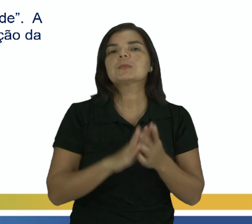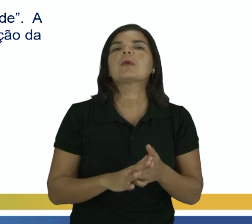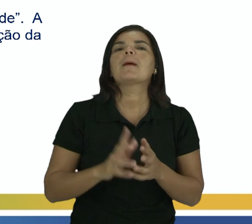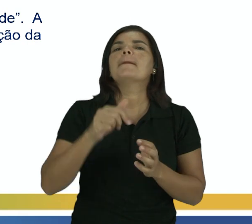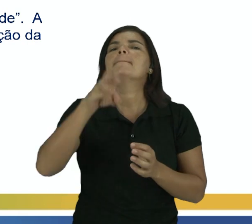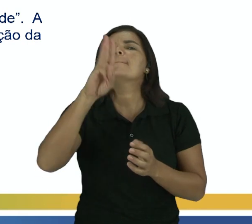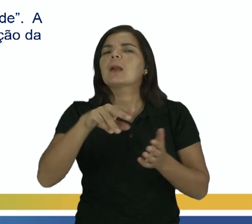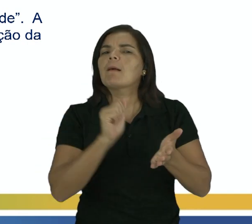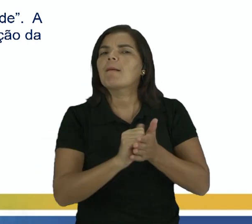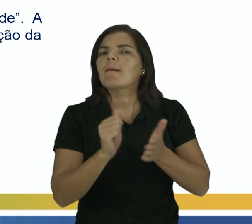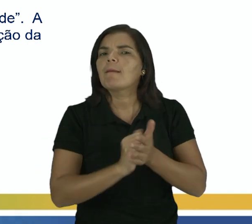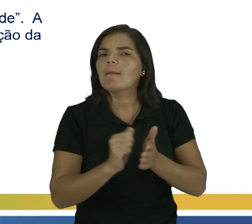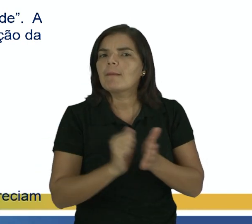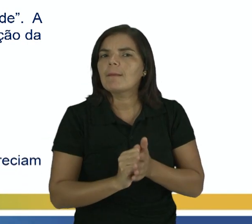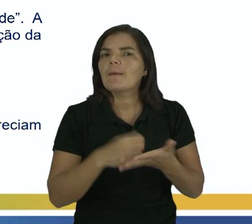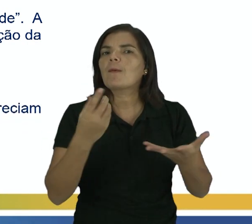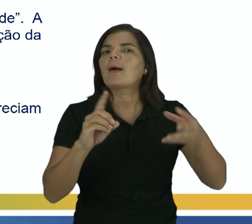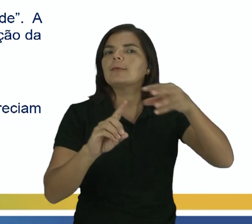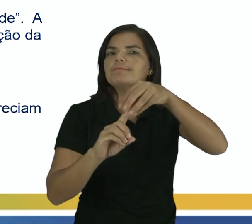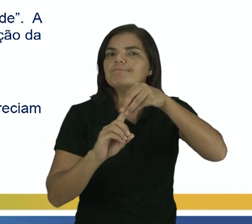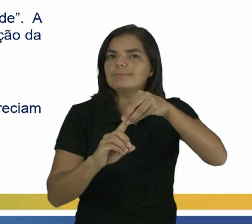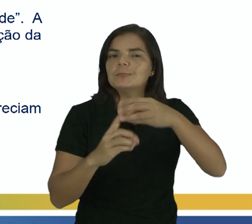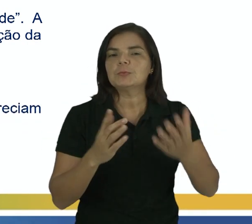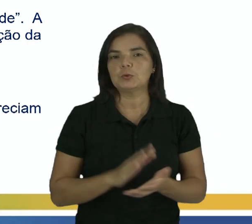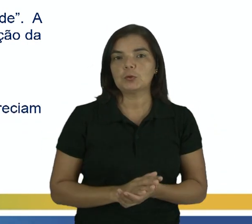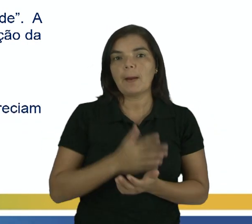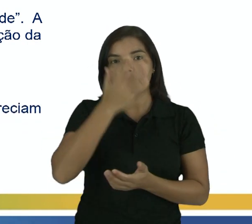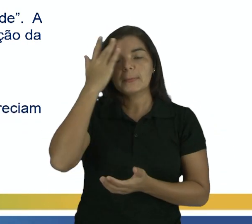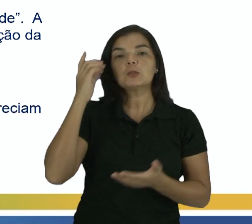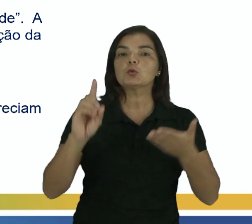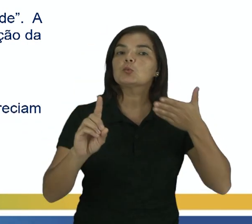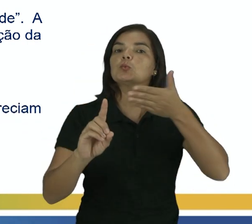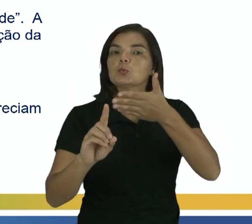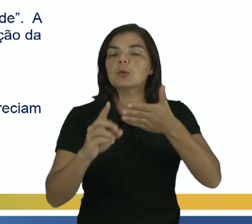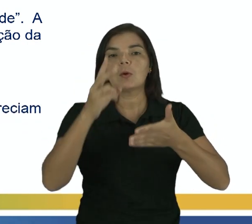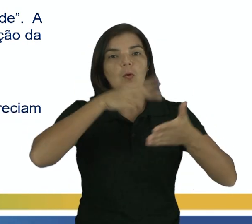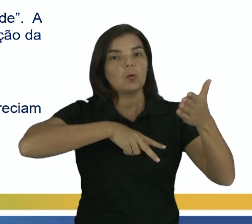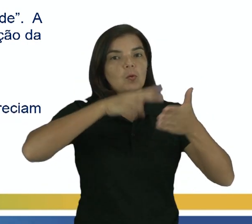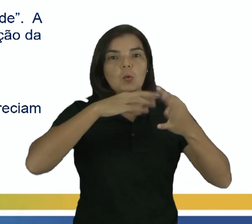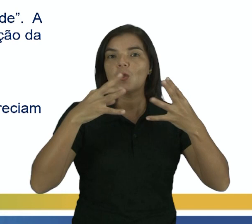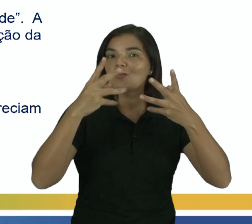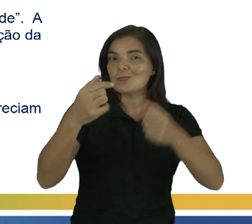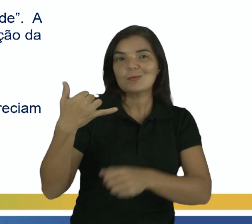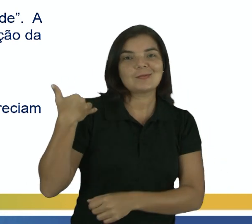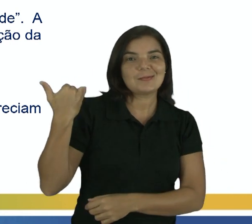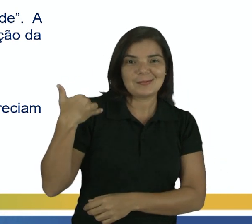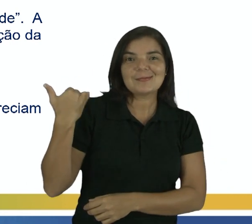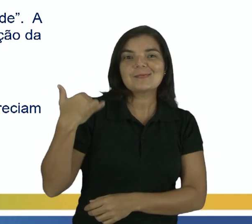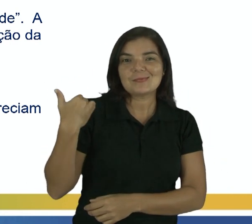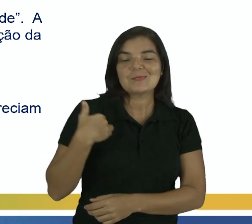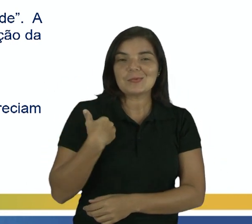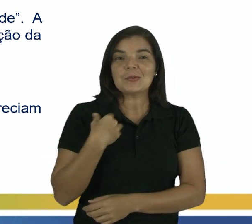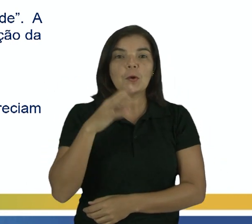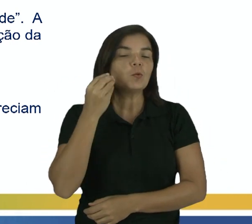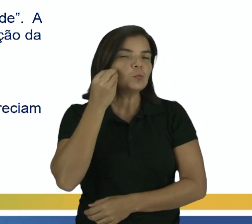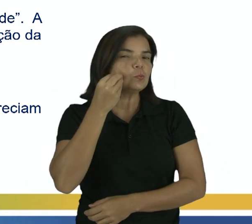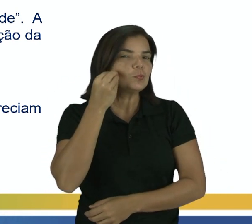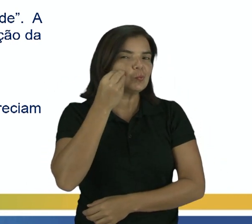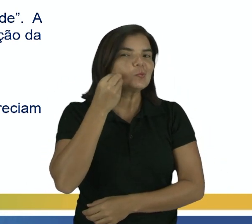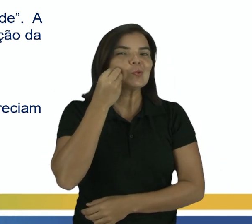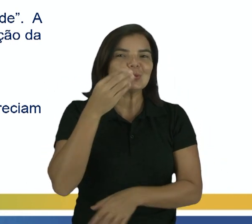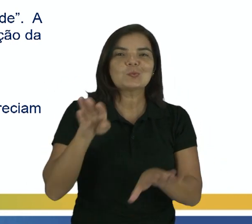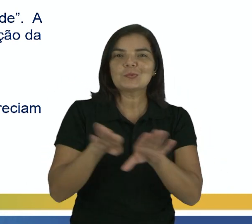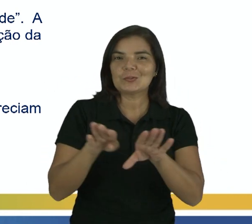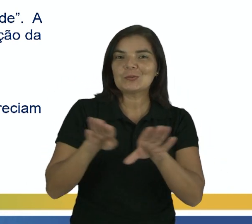quem ela escreveu esse relato, qual é o seu público-alvo? O público-alvo são os leitores de todas as idades, que apreciam experiências